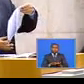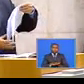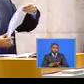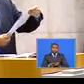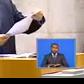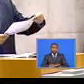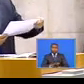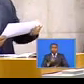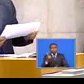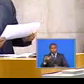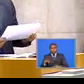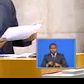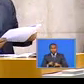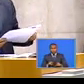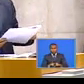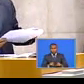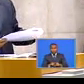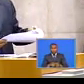Uma outra dotação,